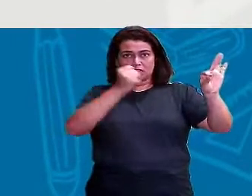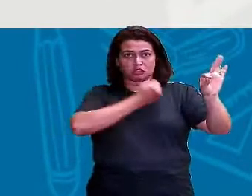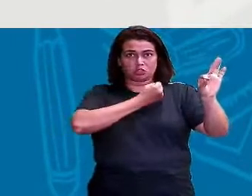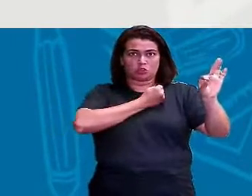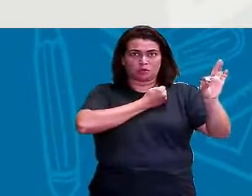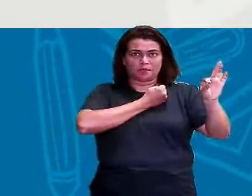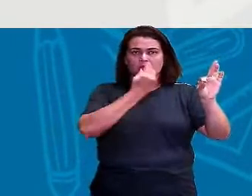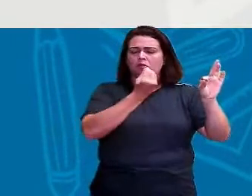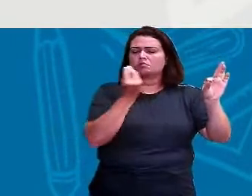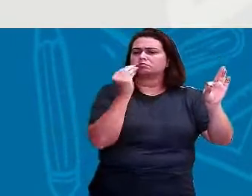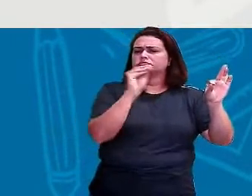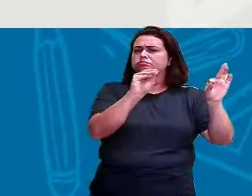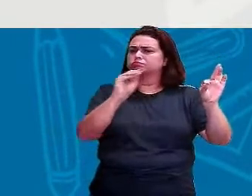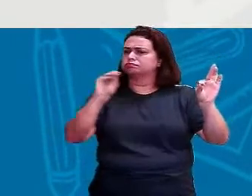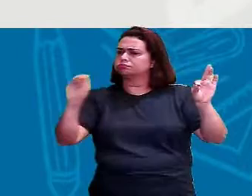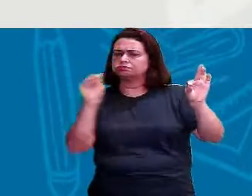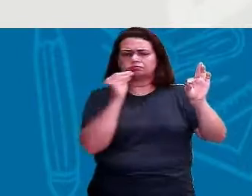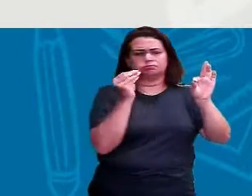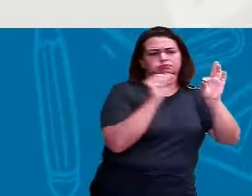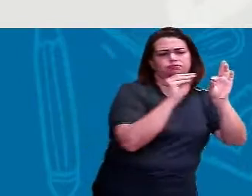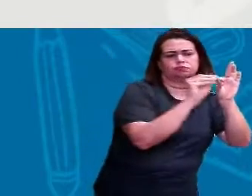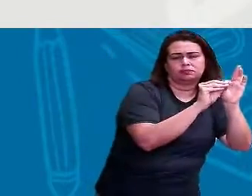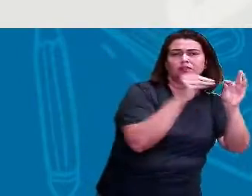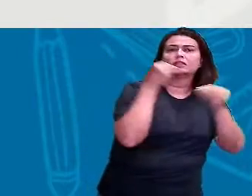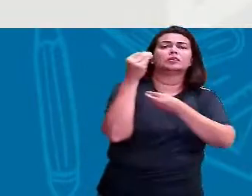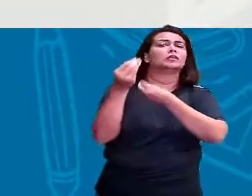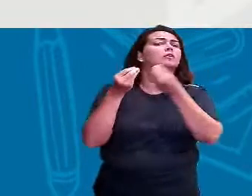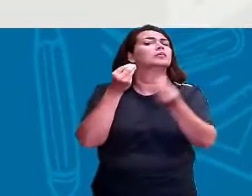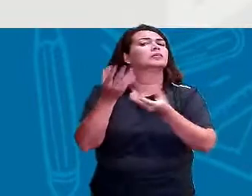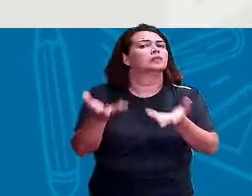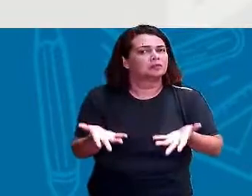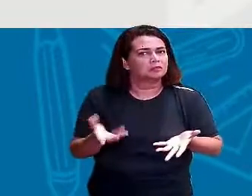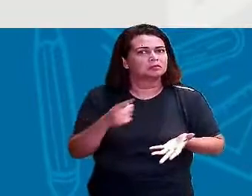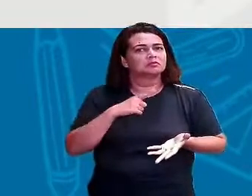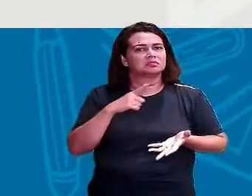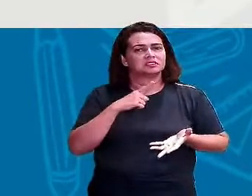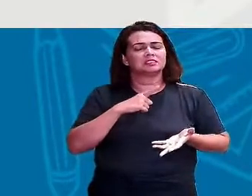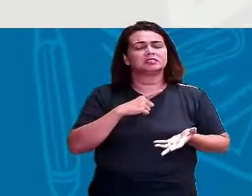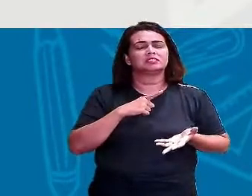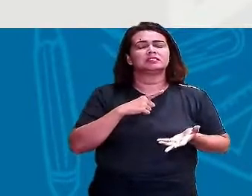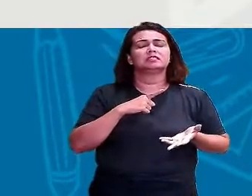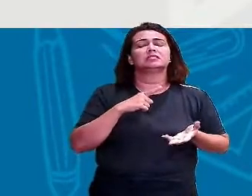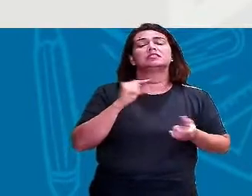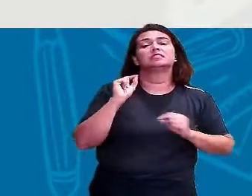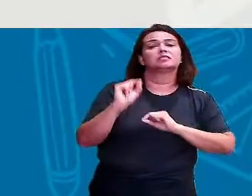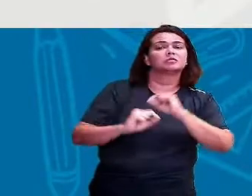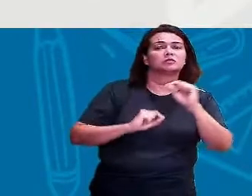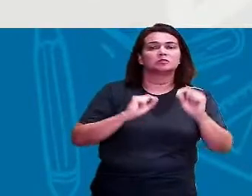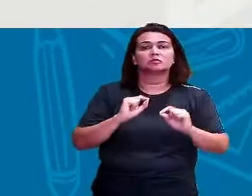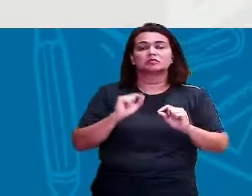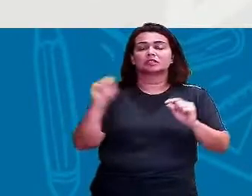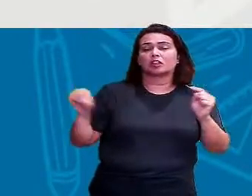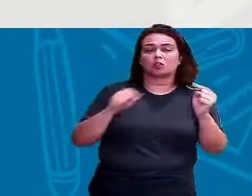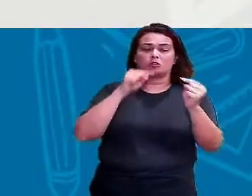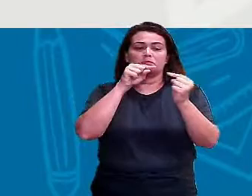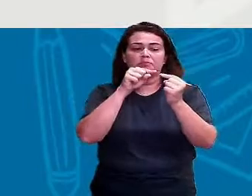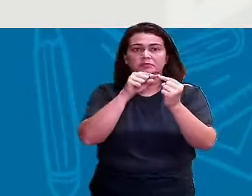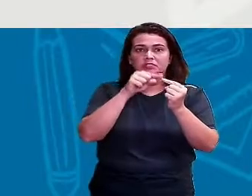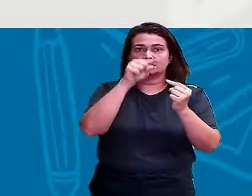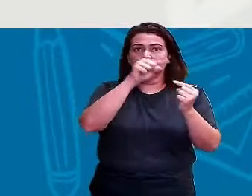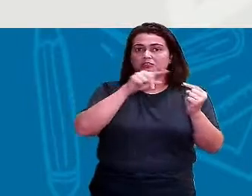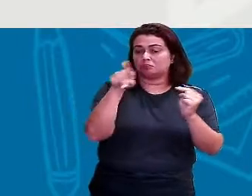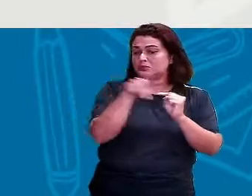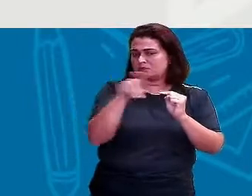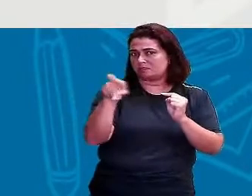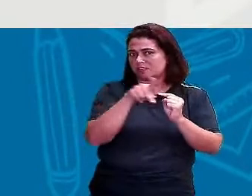Gente, isso é para ajudar os professores, tá? Vou aproveitar para ir explicando algumas coisas ao longo da nossa aula, porque sempre tem uma